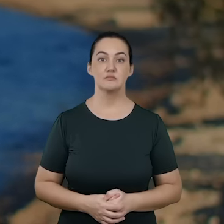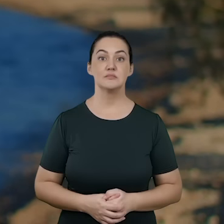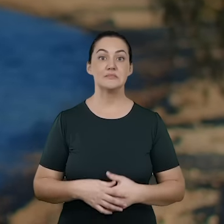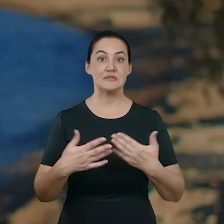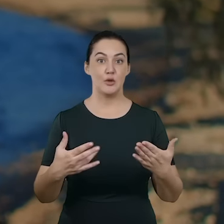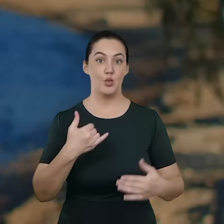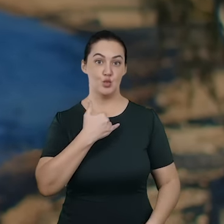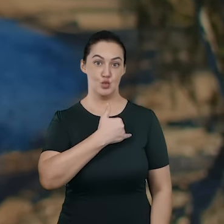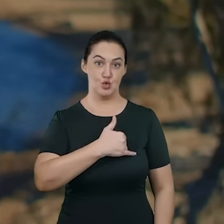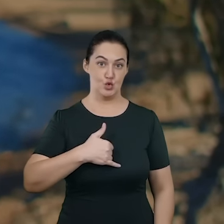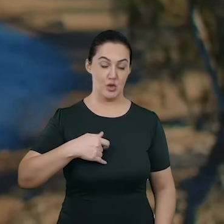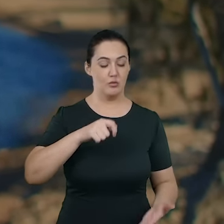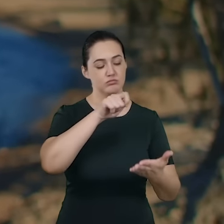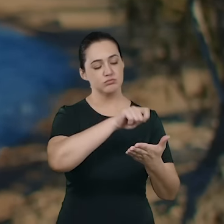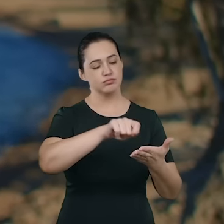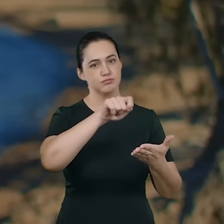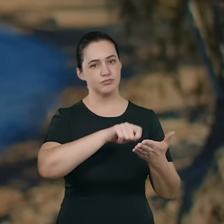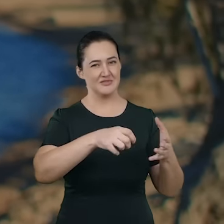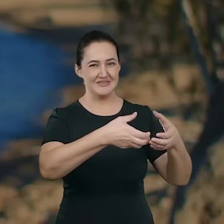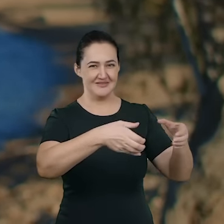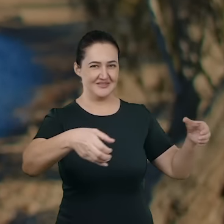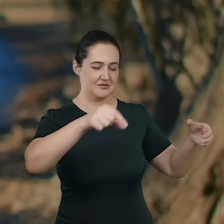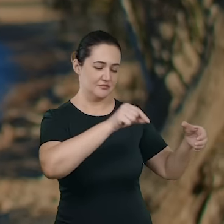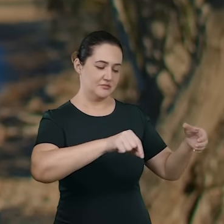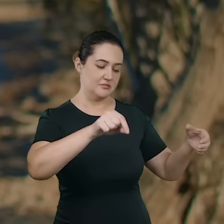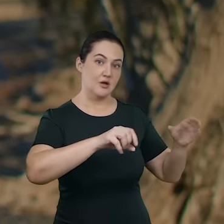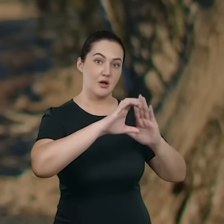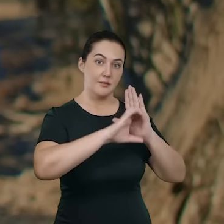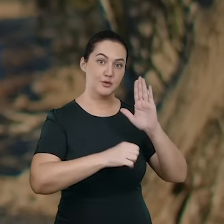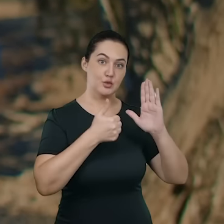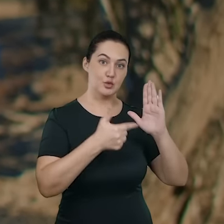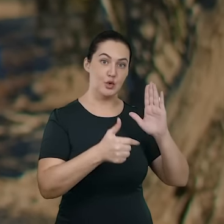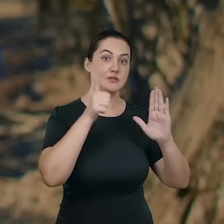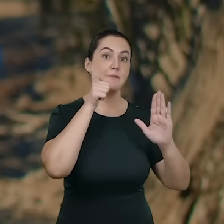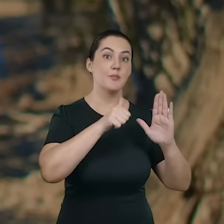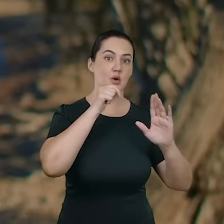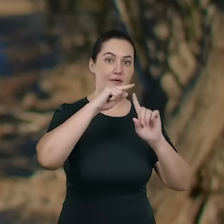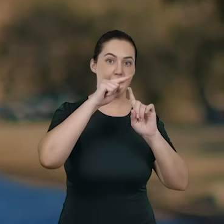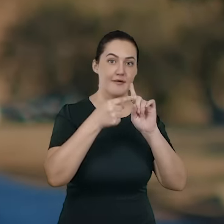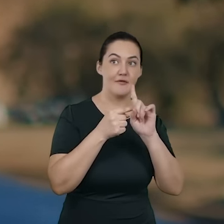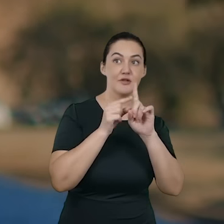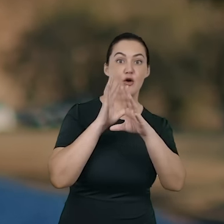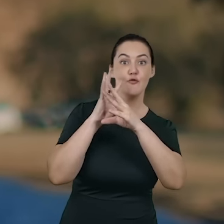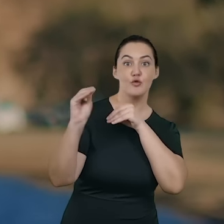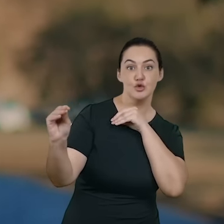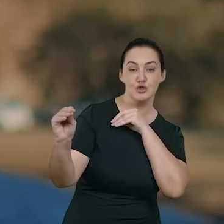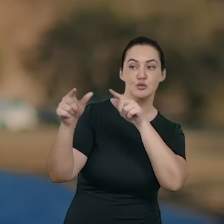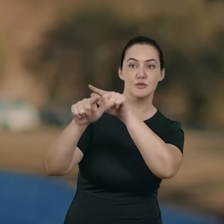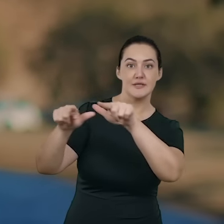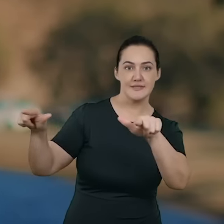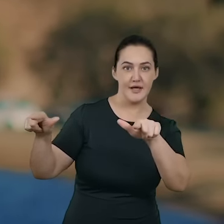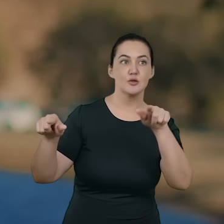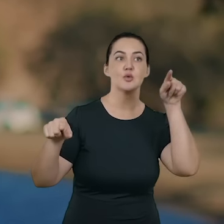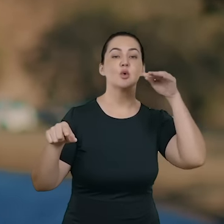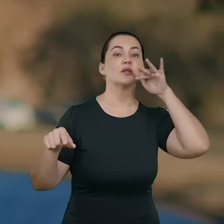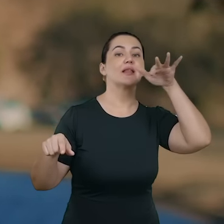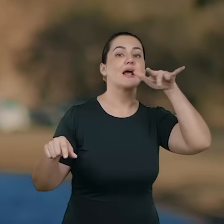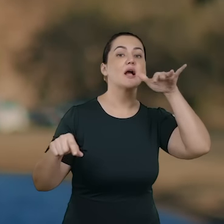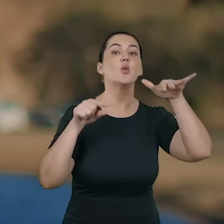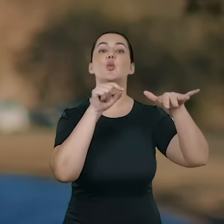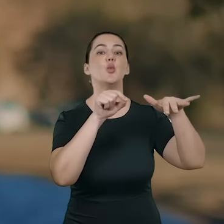Quando João termina esse capítulo 12 com a visão da mulher fugindo do dragão, que, como eu falei, são os perseguidores do povo de